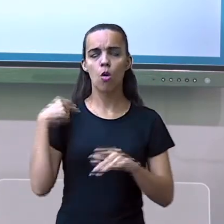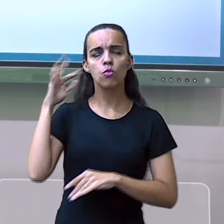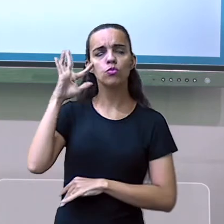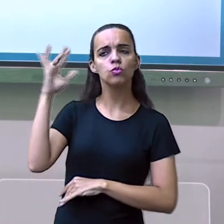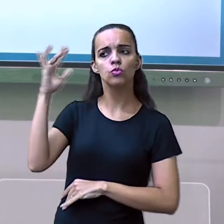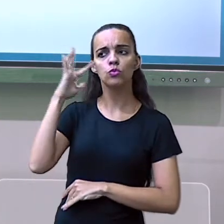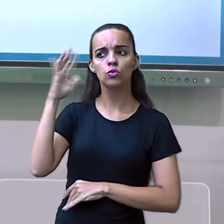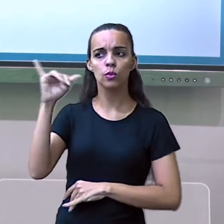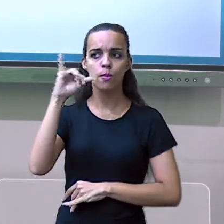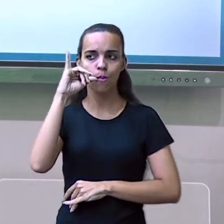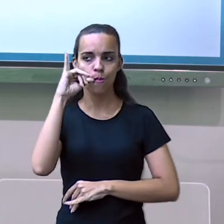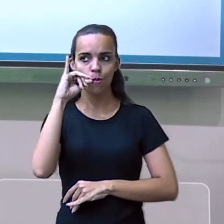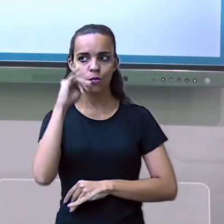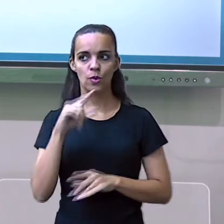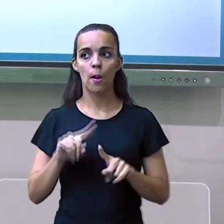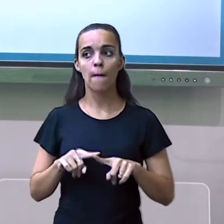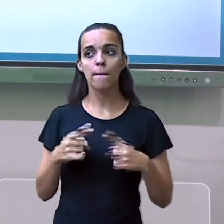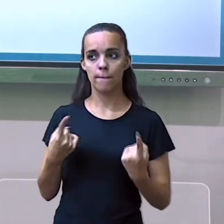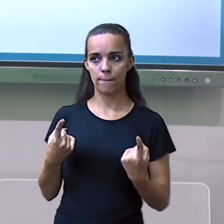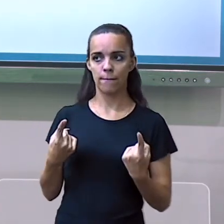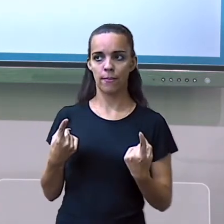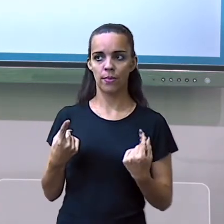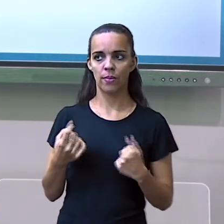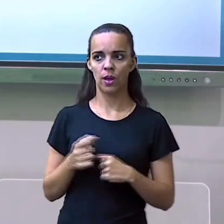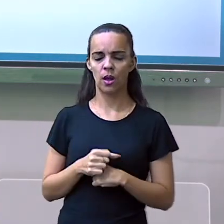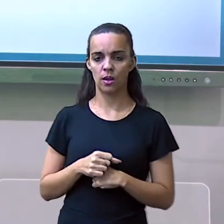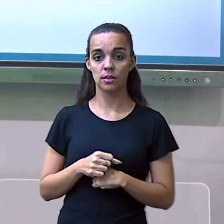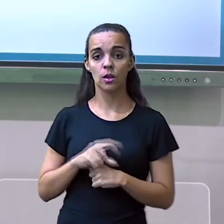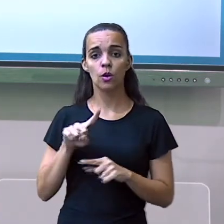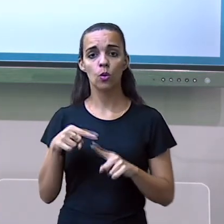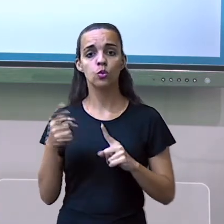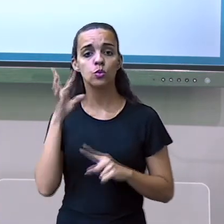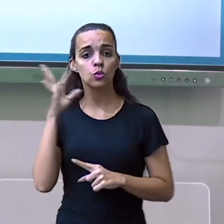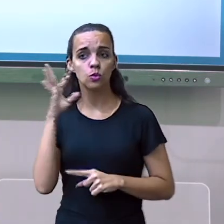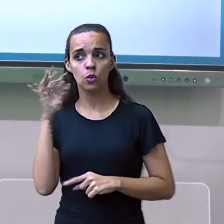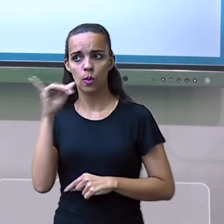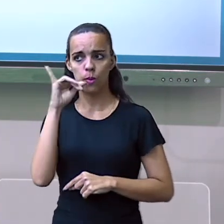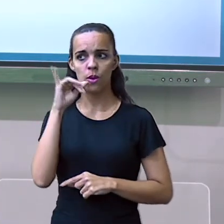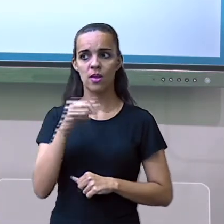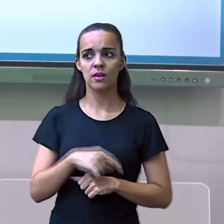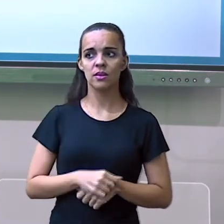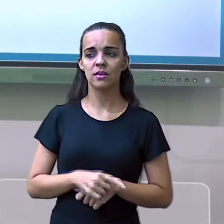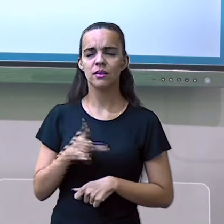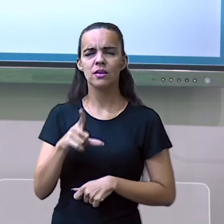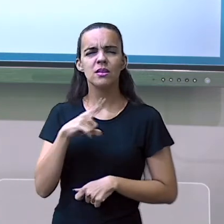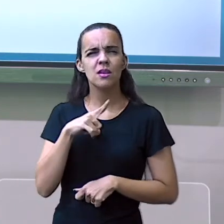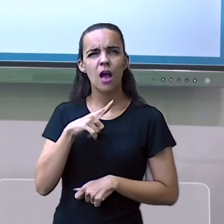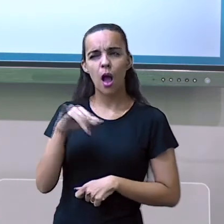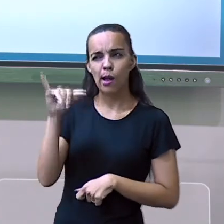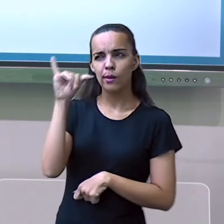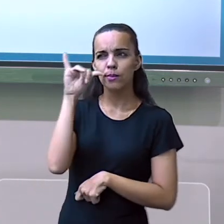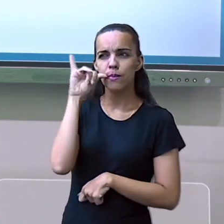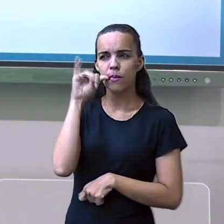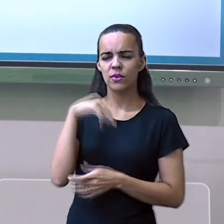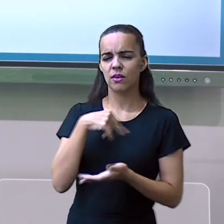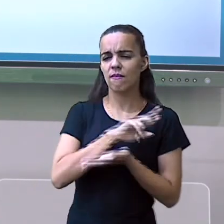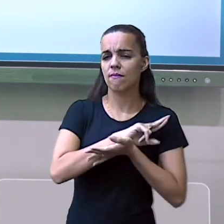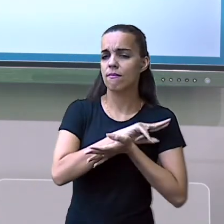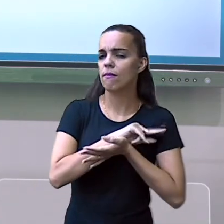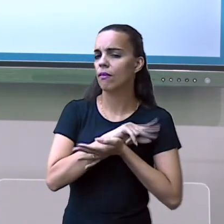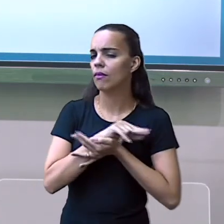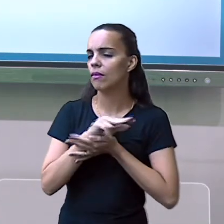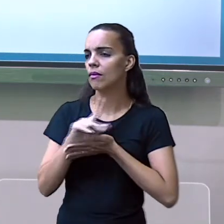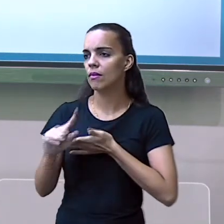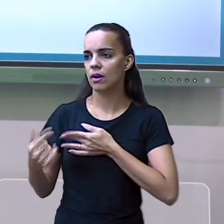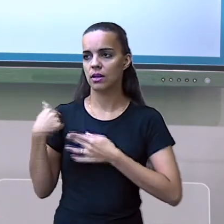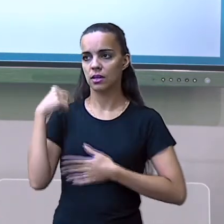Saci e não O Sonho do Saci? O Saci, ele tem vários sonhos,